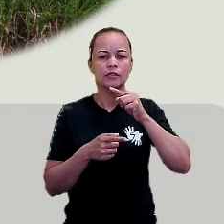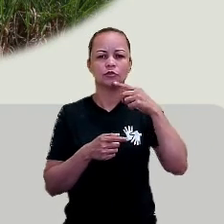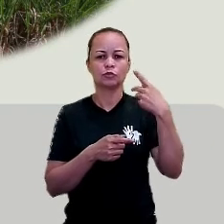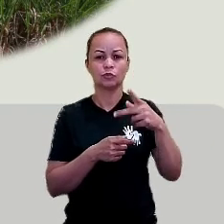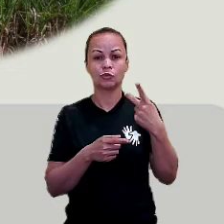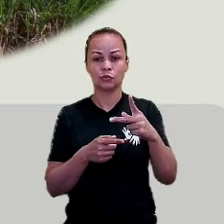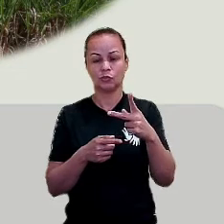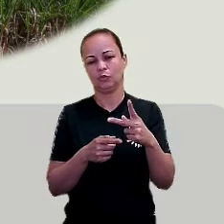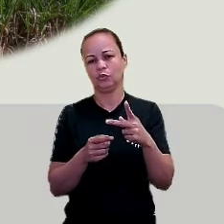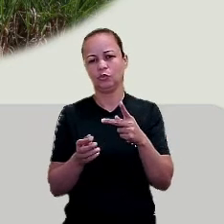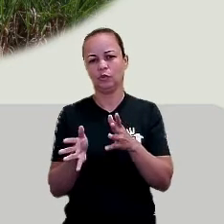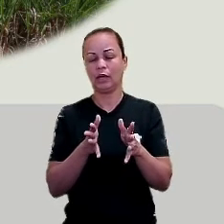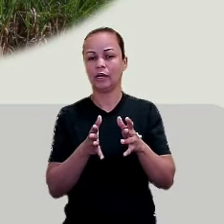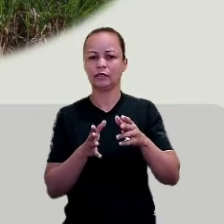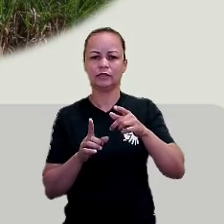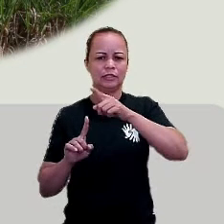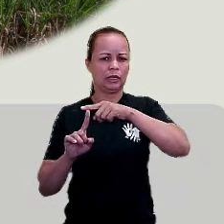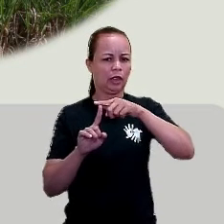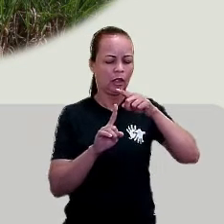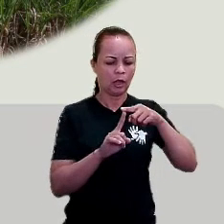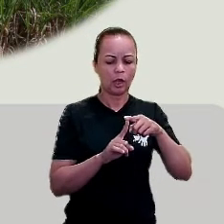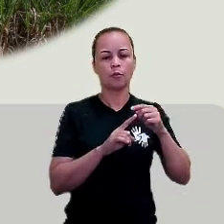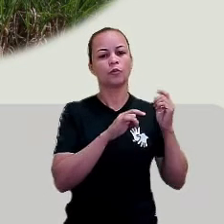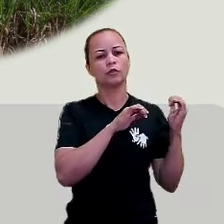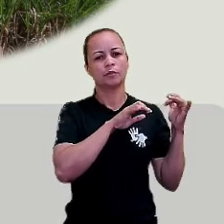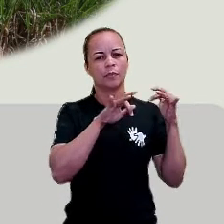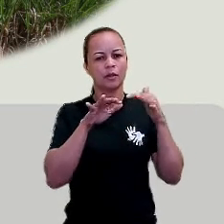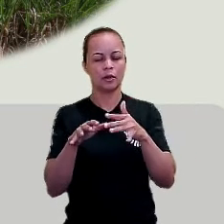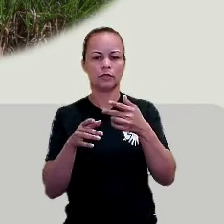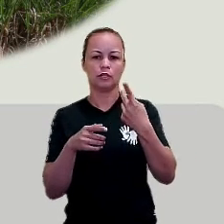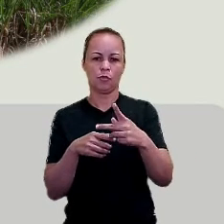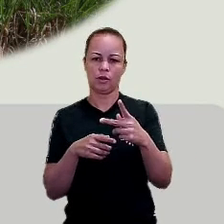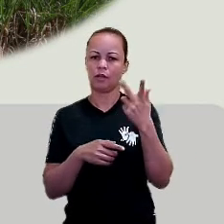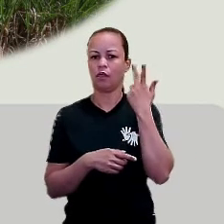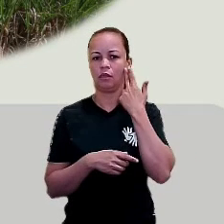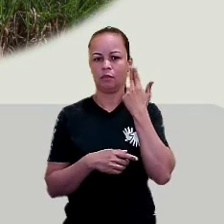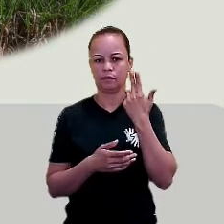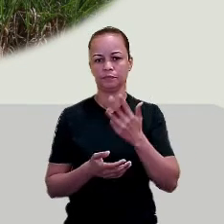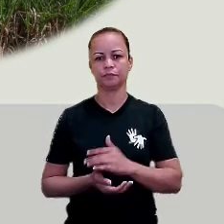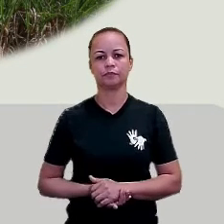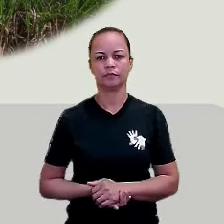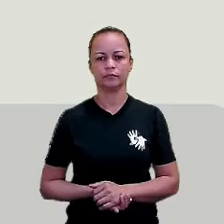essa migração, esse tipo de migração aqui no município.